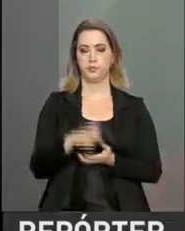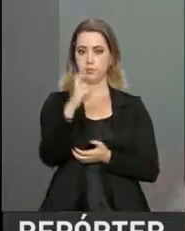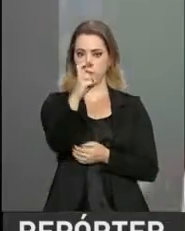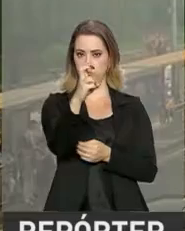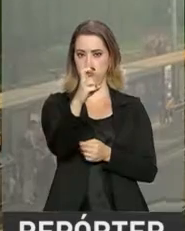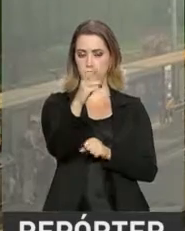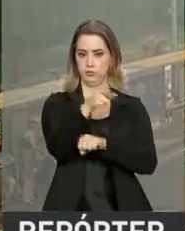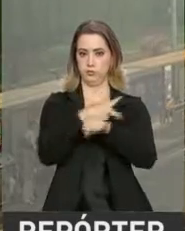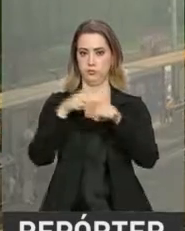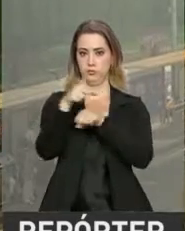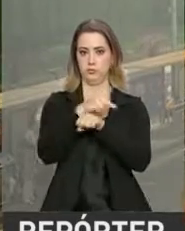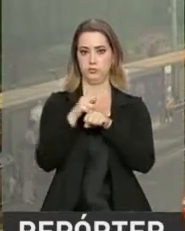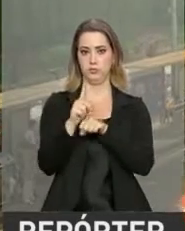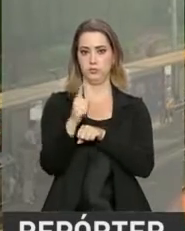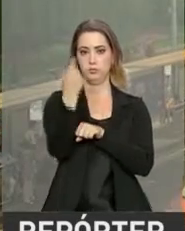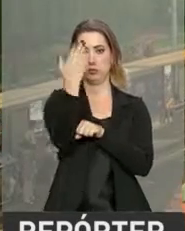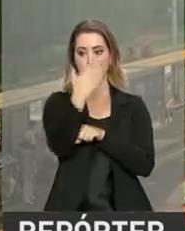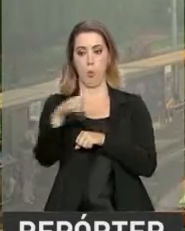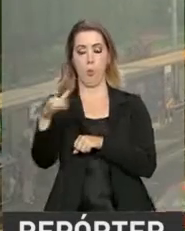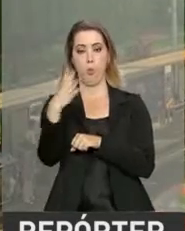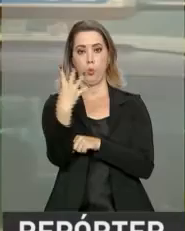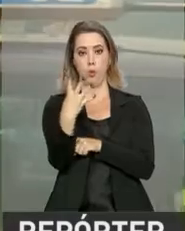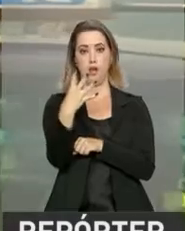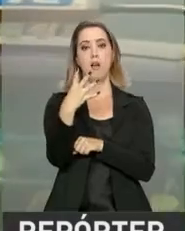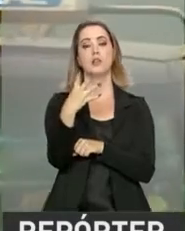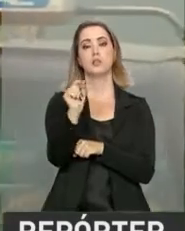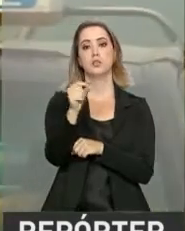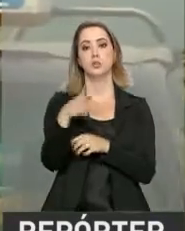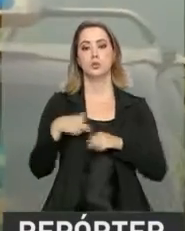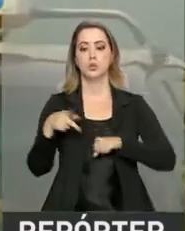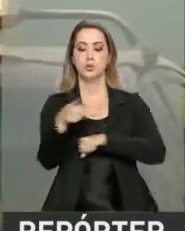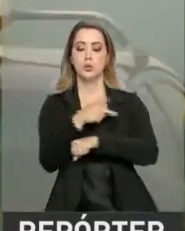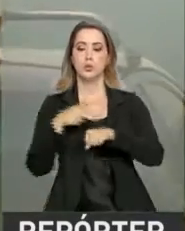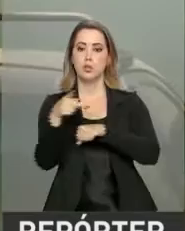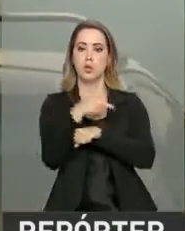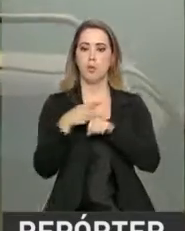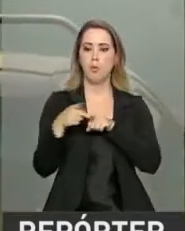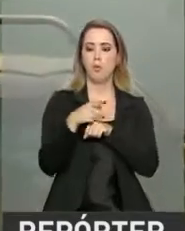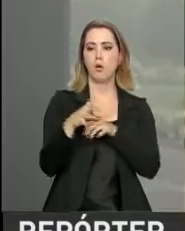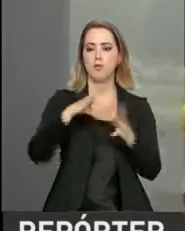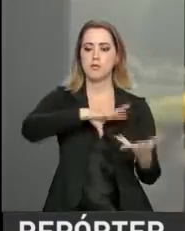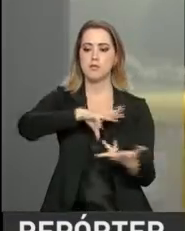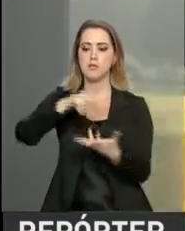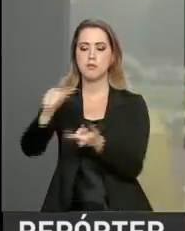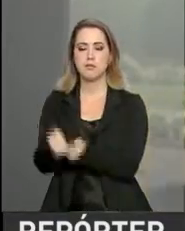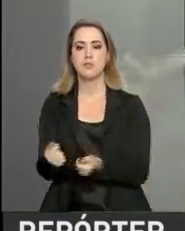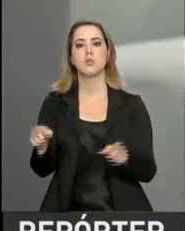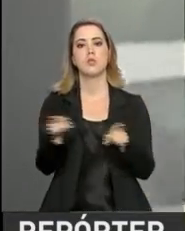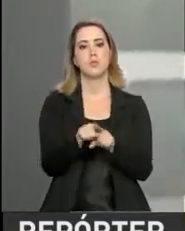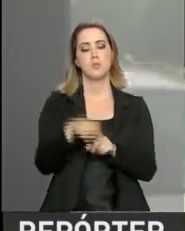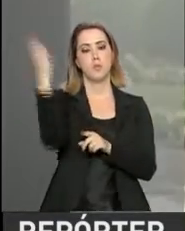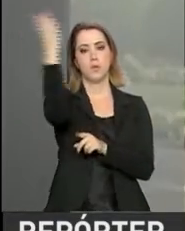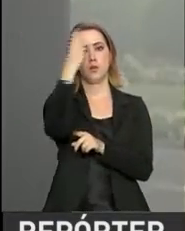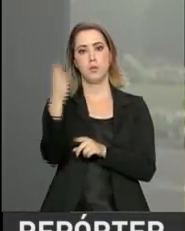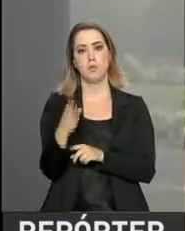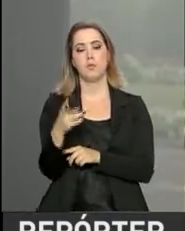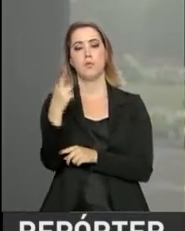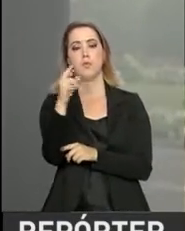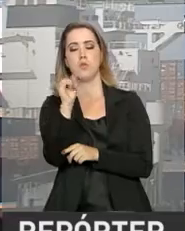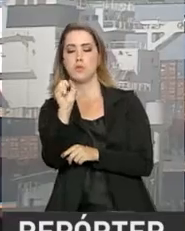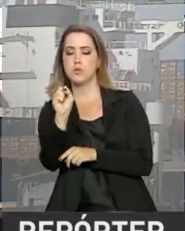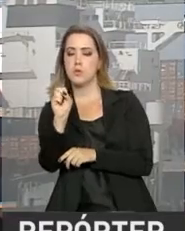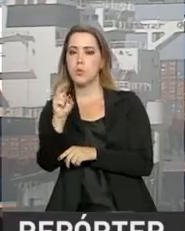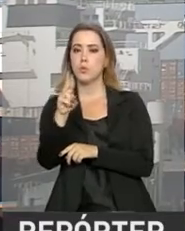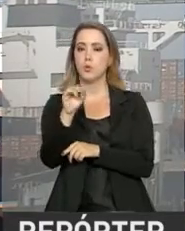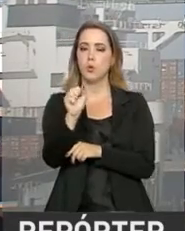5 países, quase um quarto da produção e do território e mais da metade da população mundial. Brasil, Rússia, Índia, China e África do